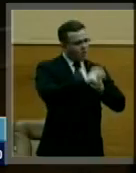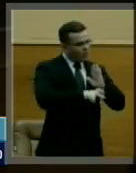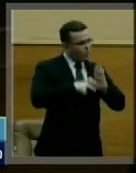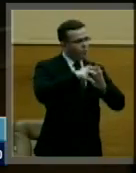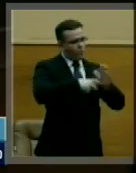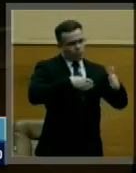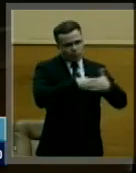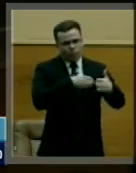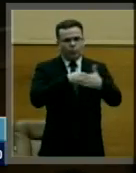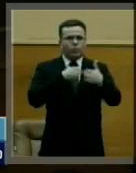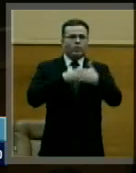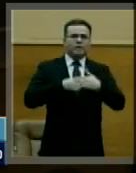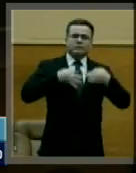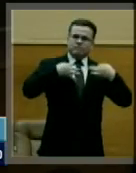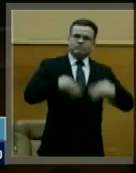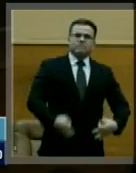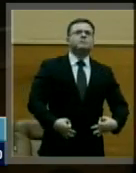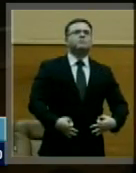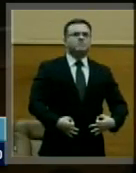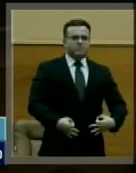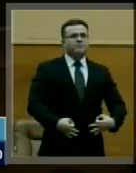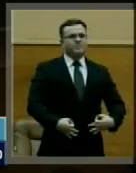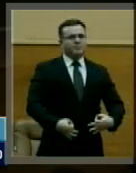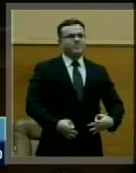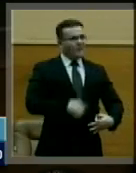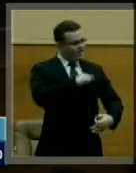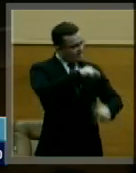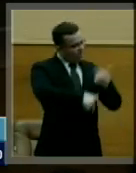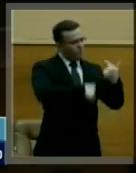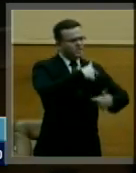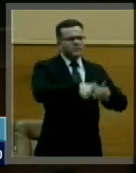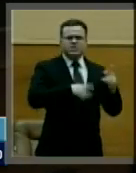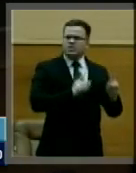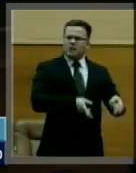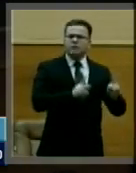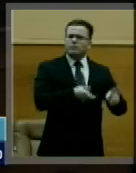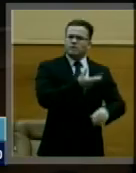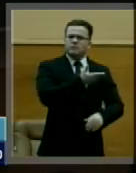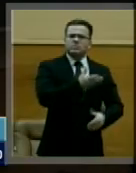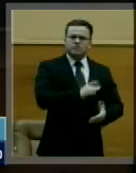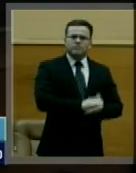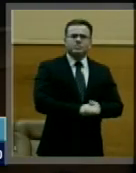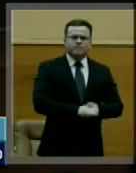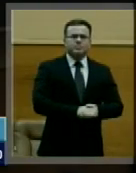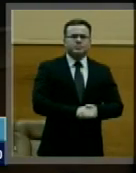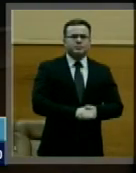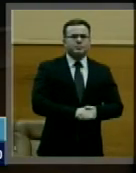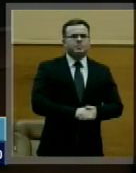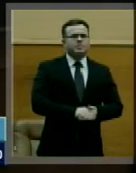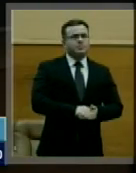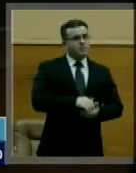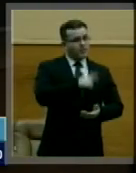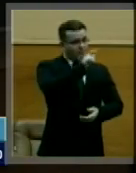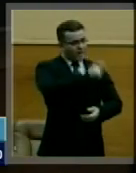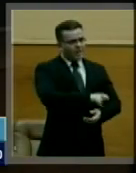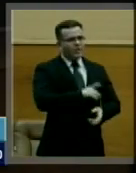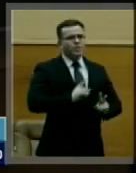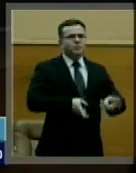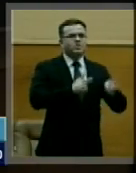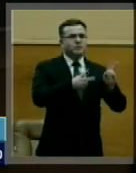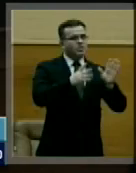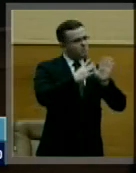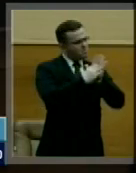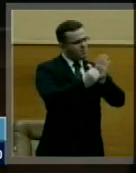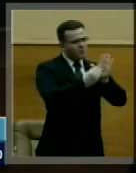com dignidade, com altivez, inclusive exercendo atividades. Ele continua bem presente nos